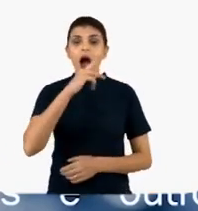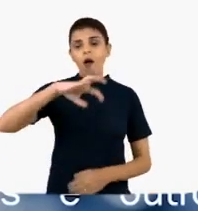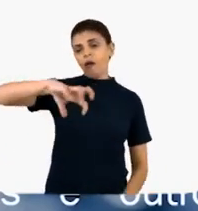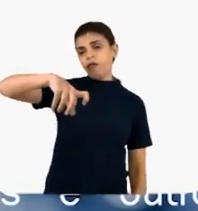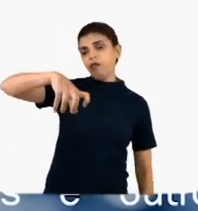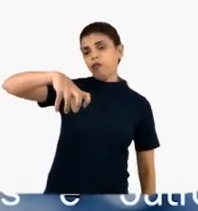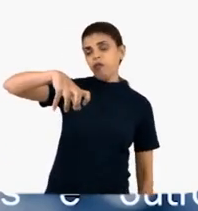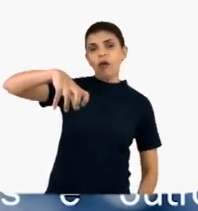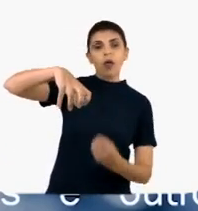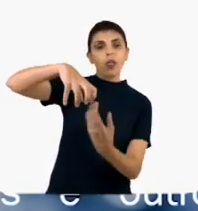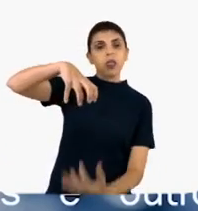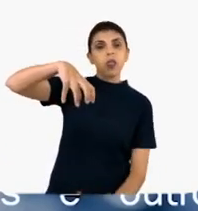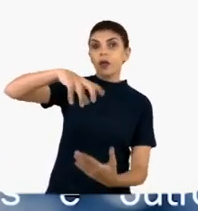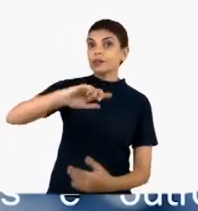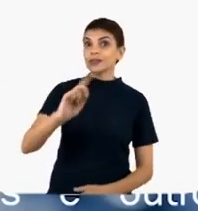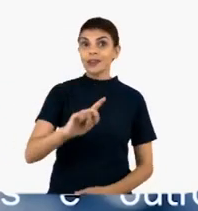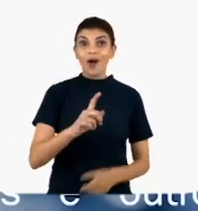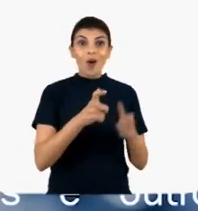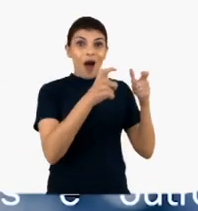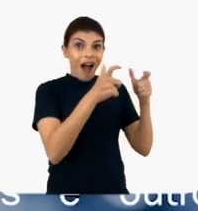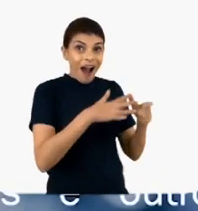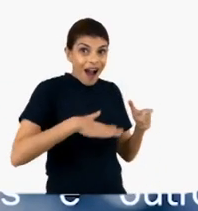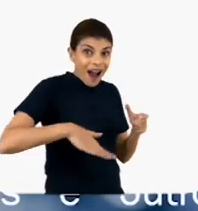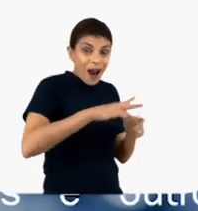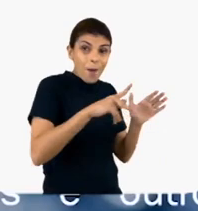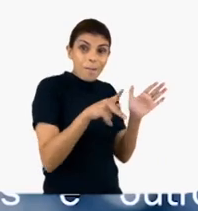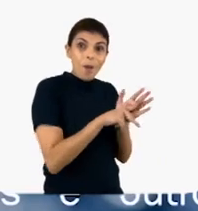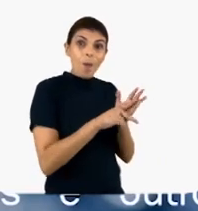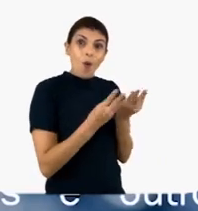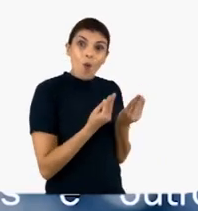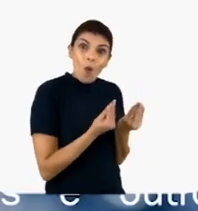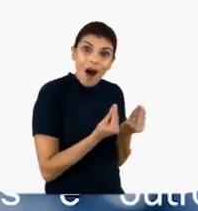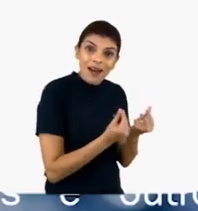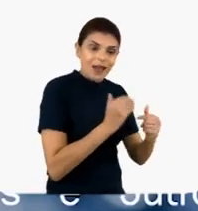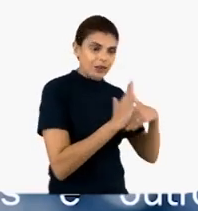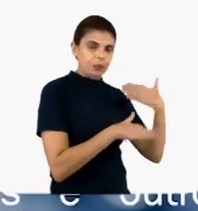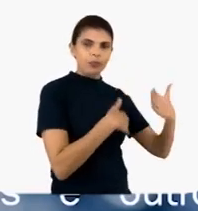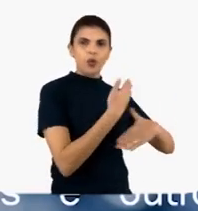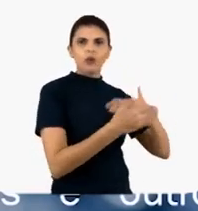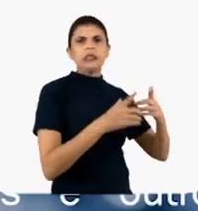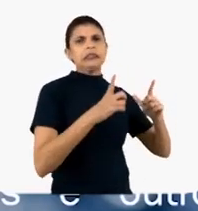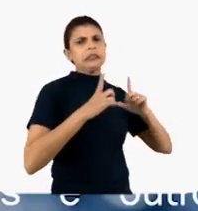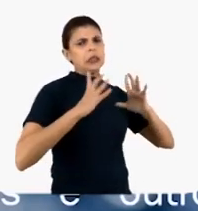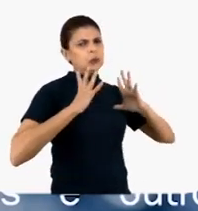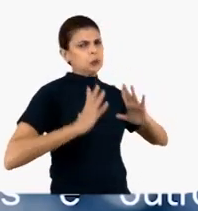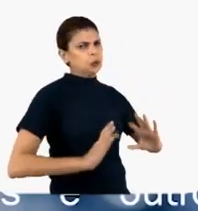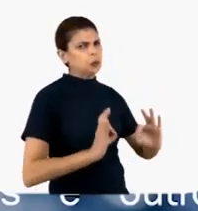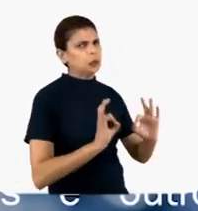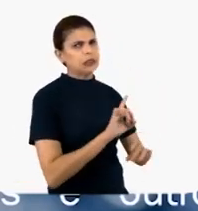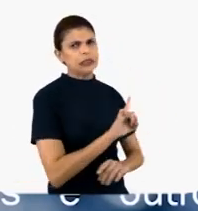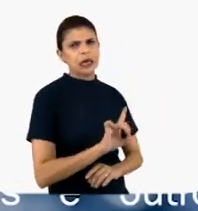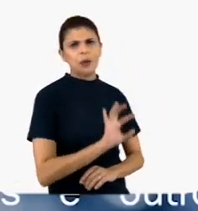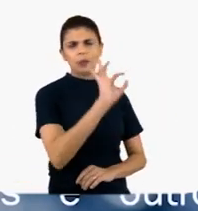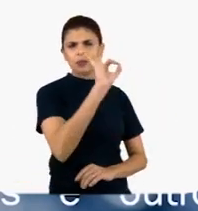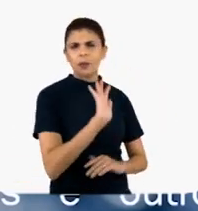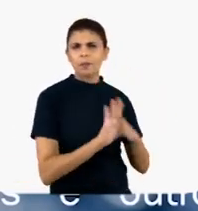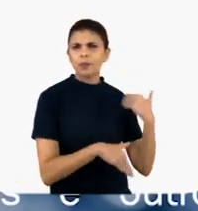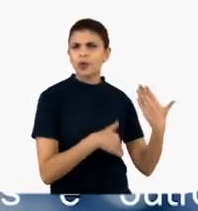torneira que nós abrimos e obtemos, é uma área que já é desenvolvida dentro das áreas de processo, que tem uma qualidade